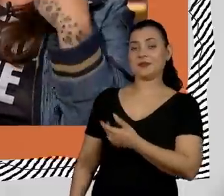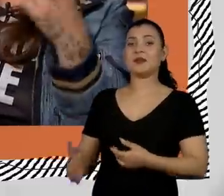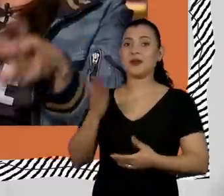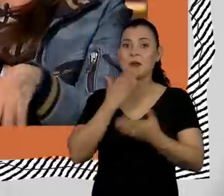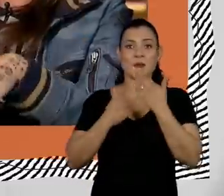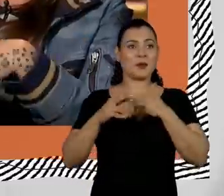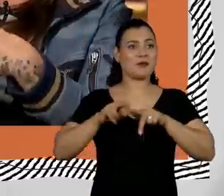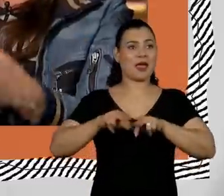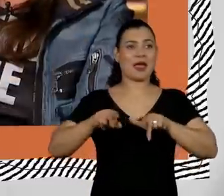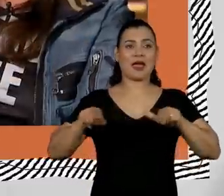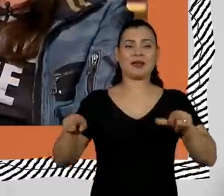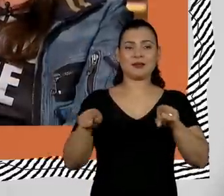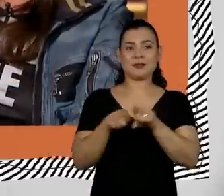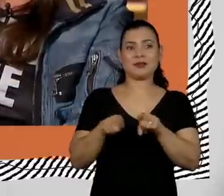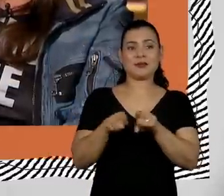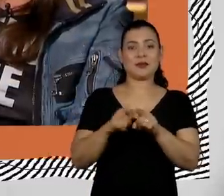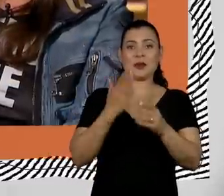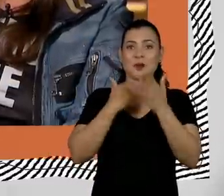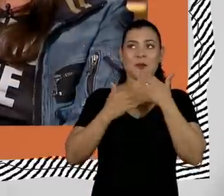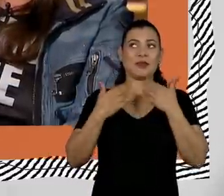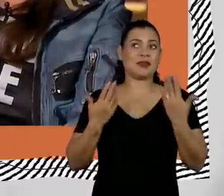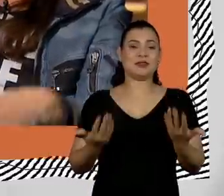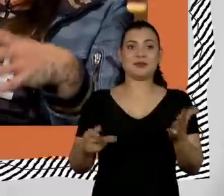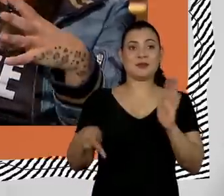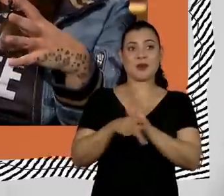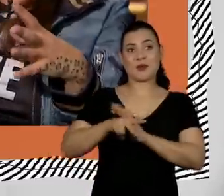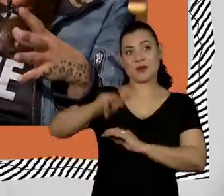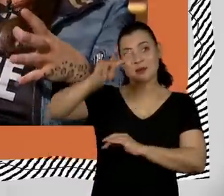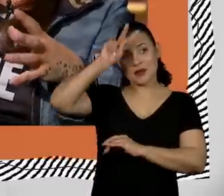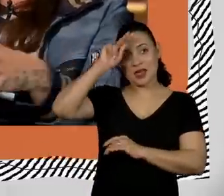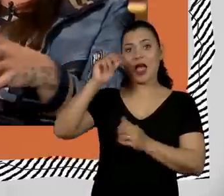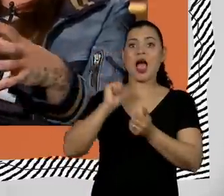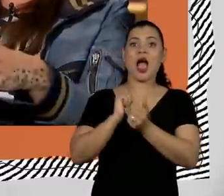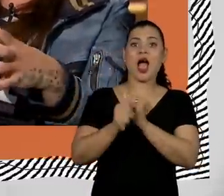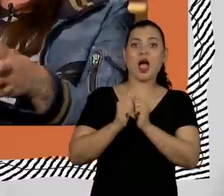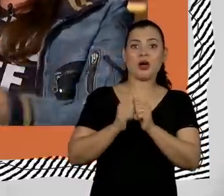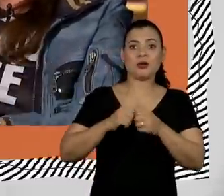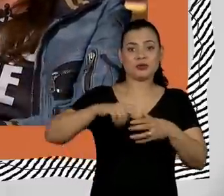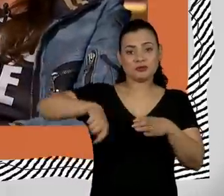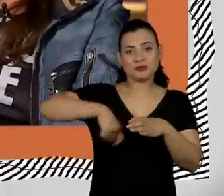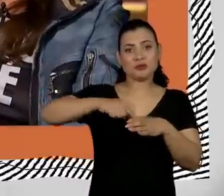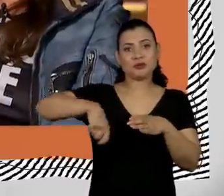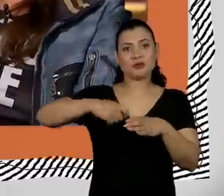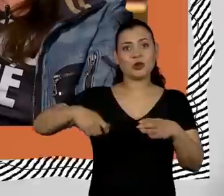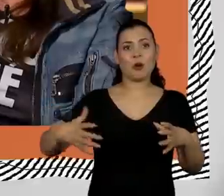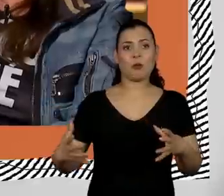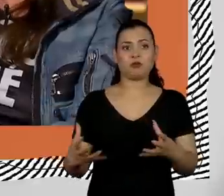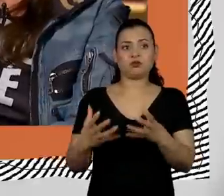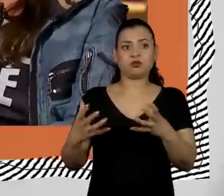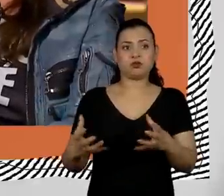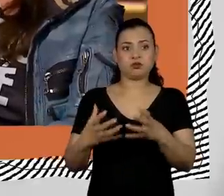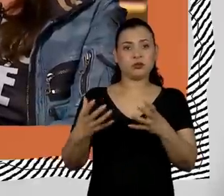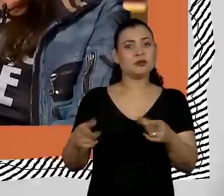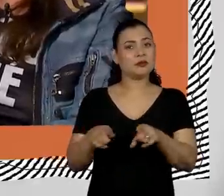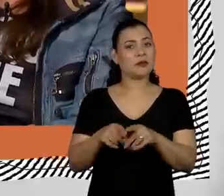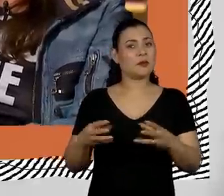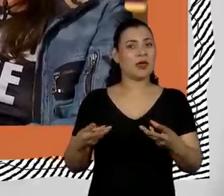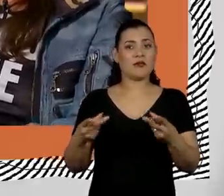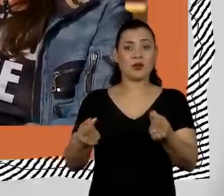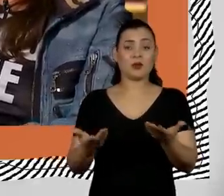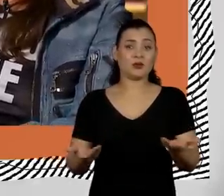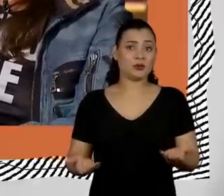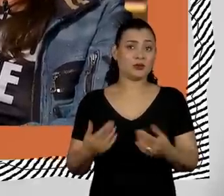saltados aquelas comidas aqueles arroz tipas né que eles fazem que é maravilhoso